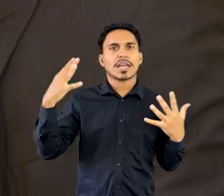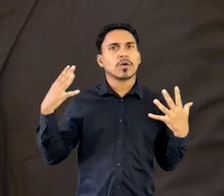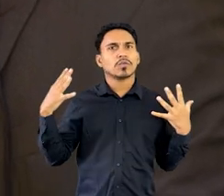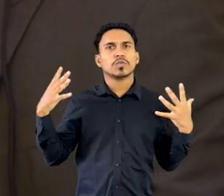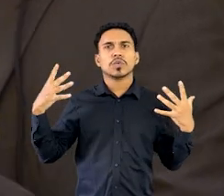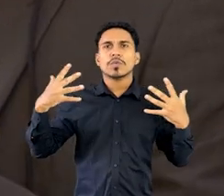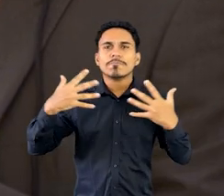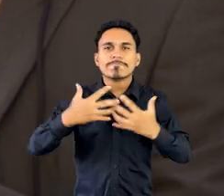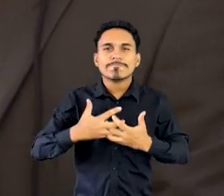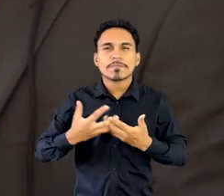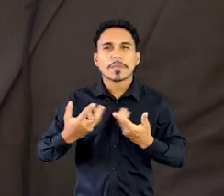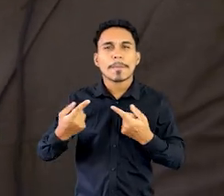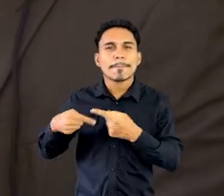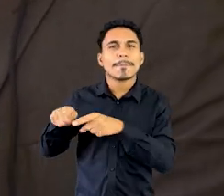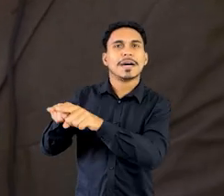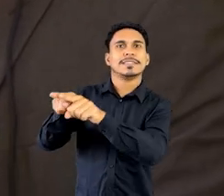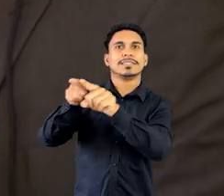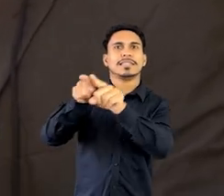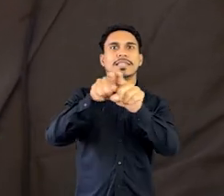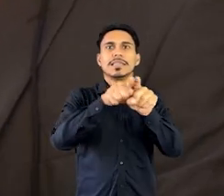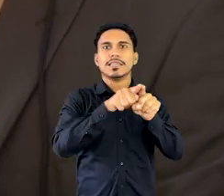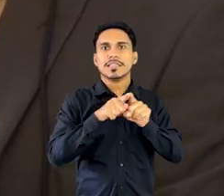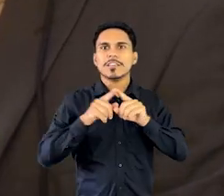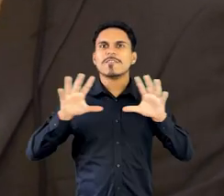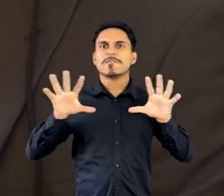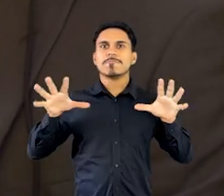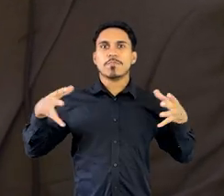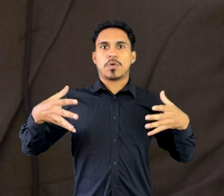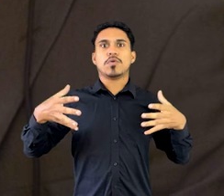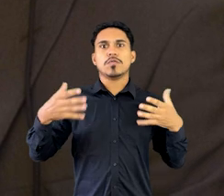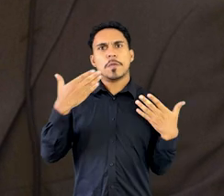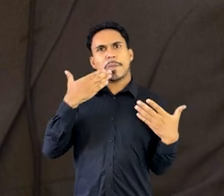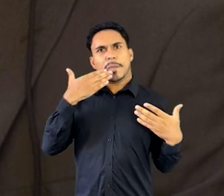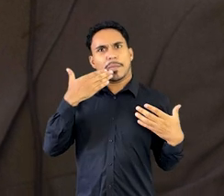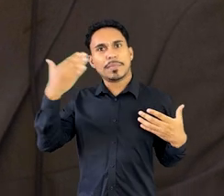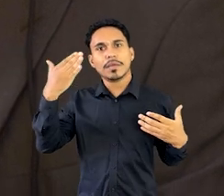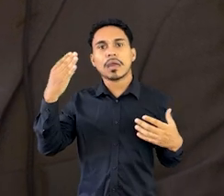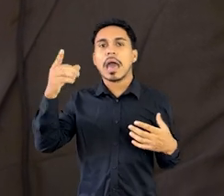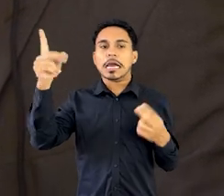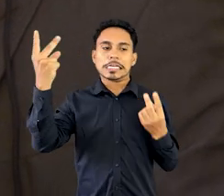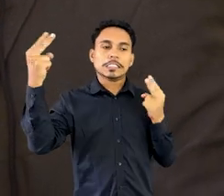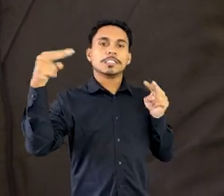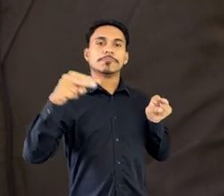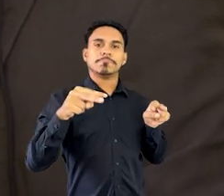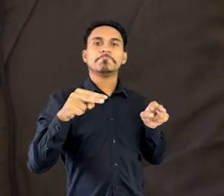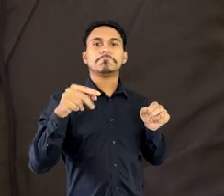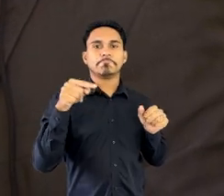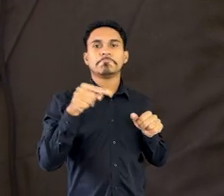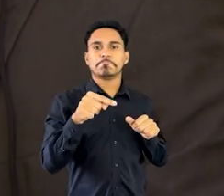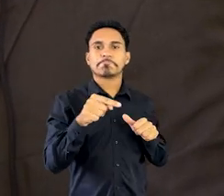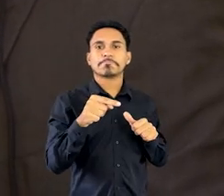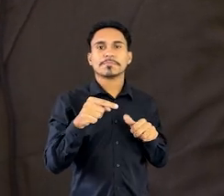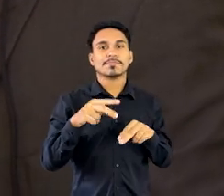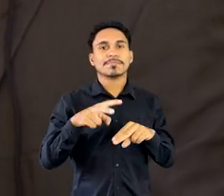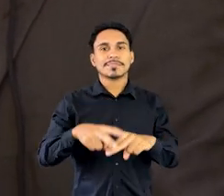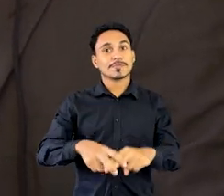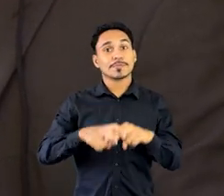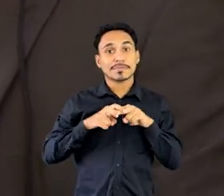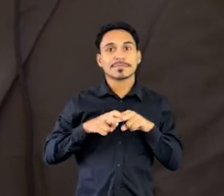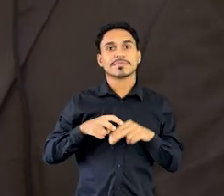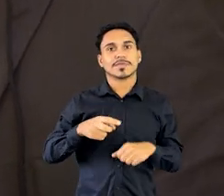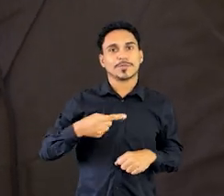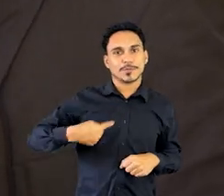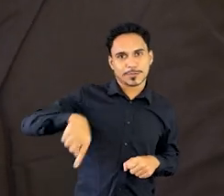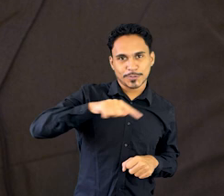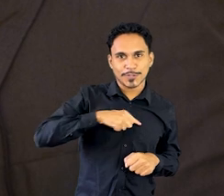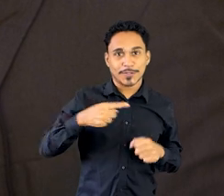aqui é um colosso com um enorme Impacto social dialogando com esses atores então muito